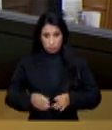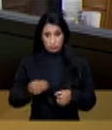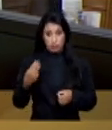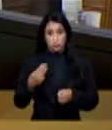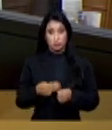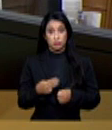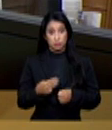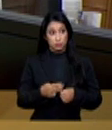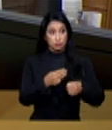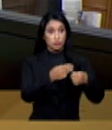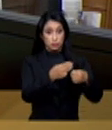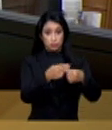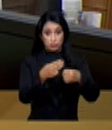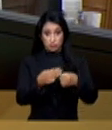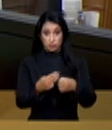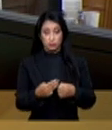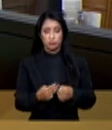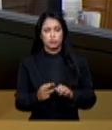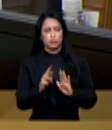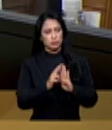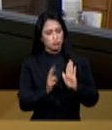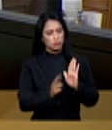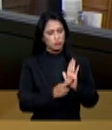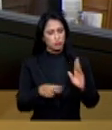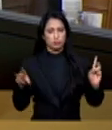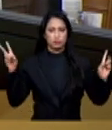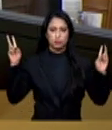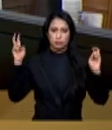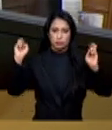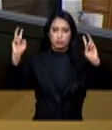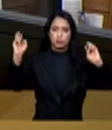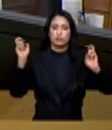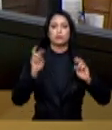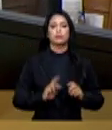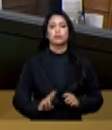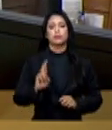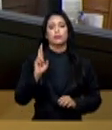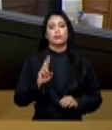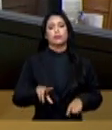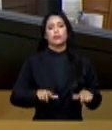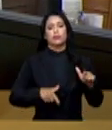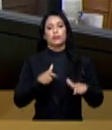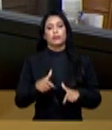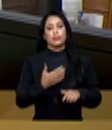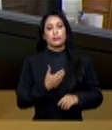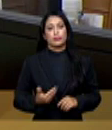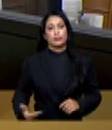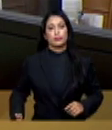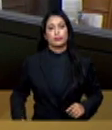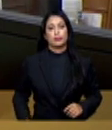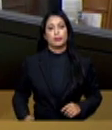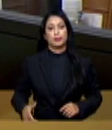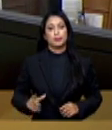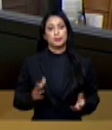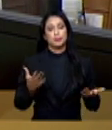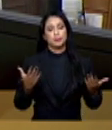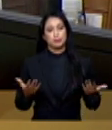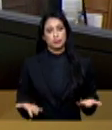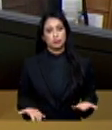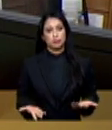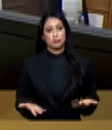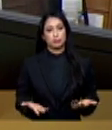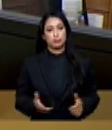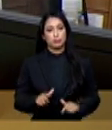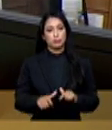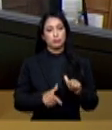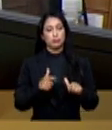competências dos municípios na regulação da matéria referente a serviço público de sua titularidade ou seja